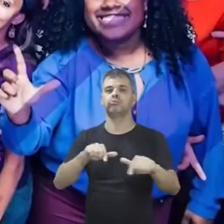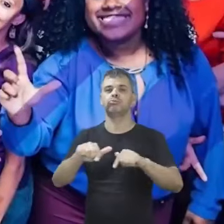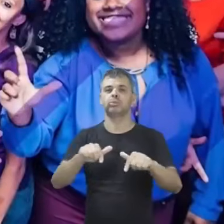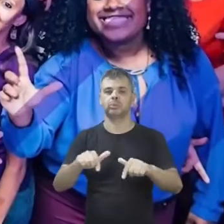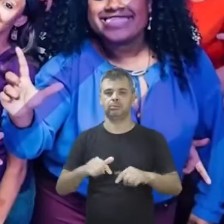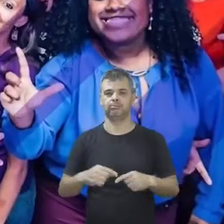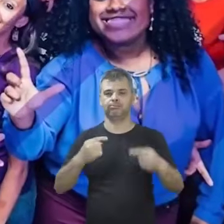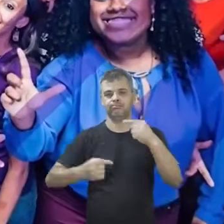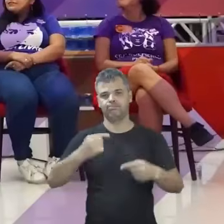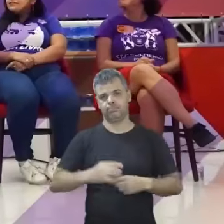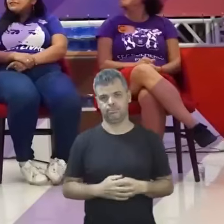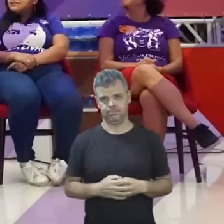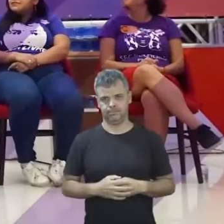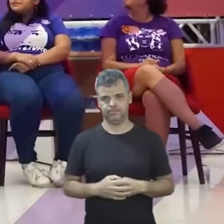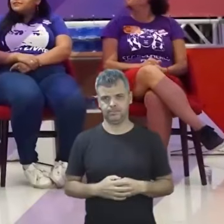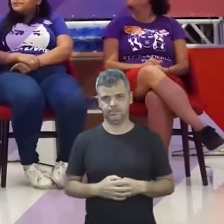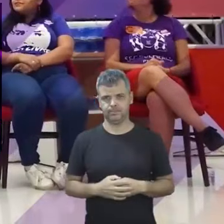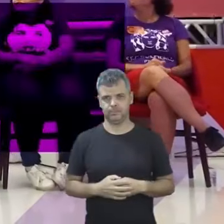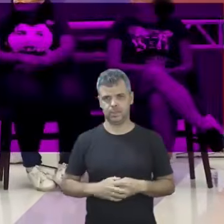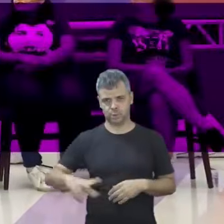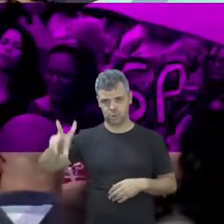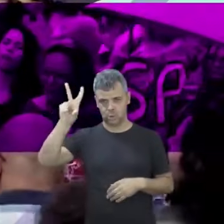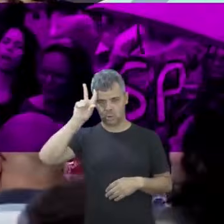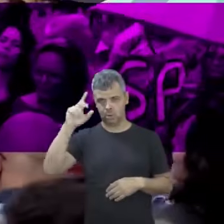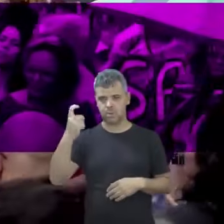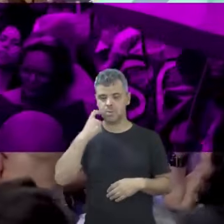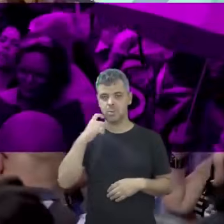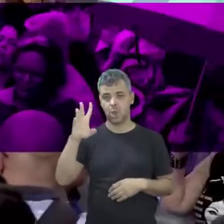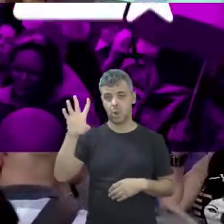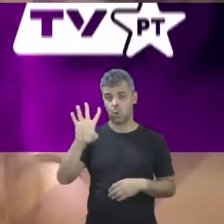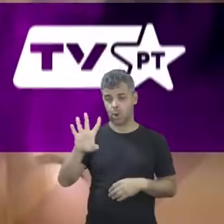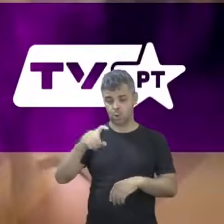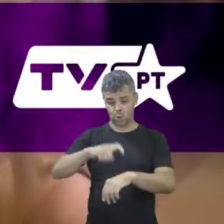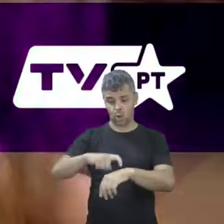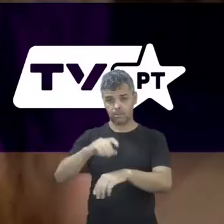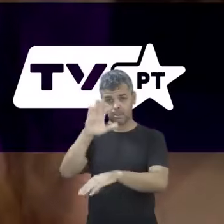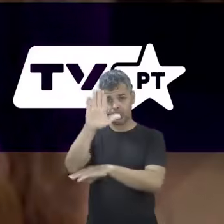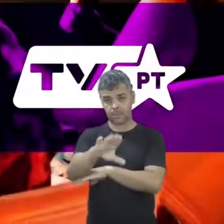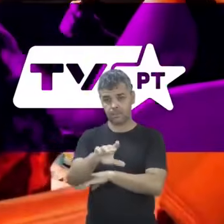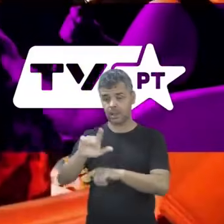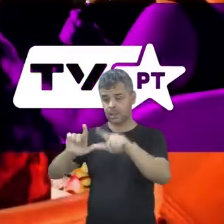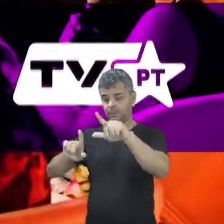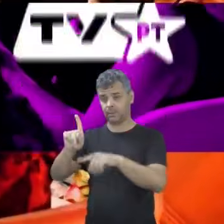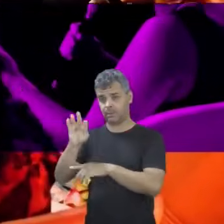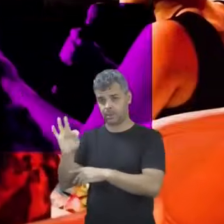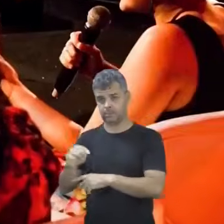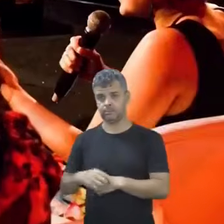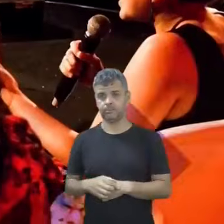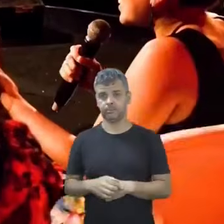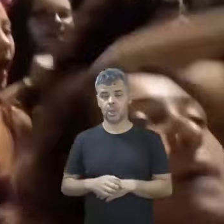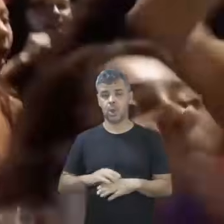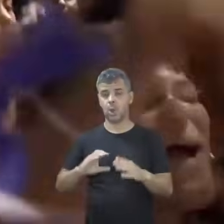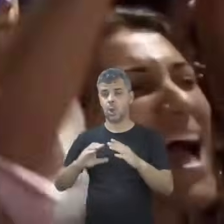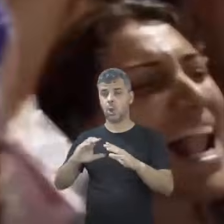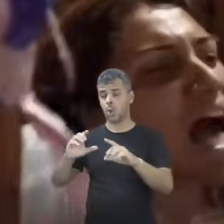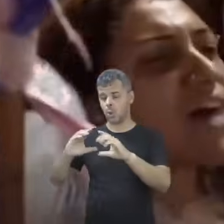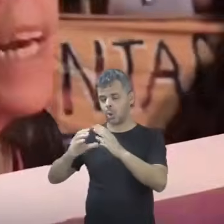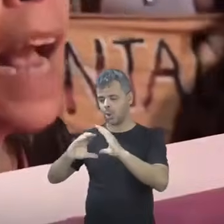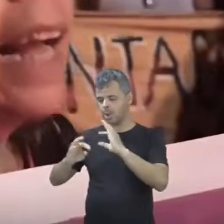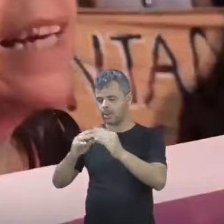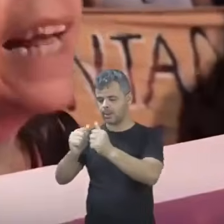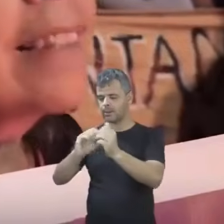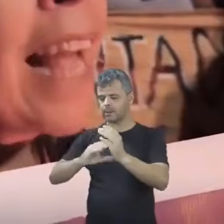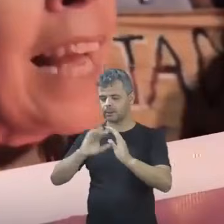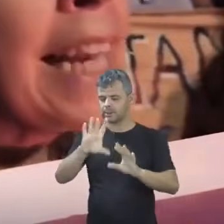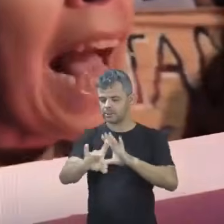política. De segunda a sexta, às 4 horas da tarde, na TV PT. O canal do partido que